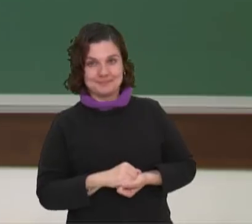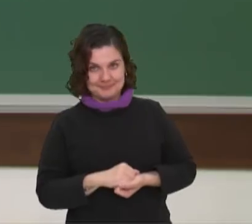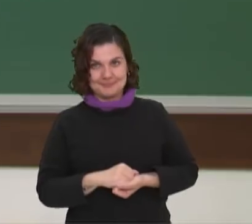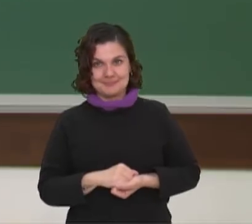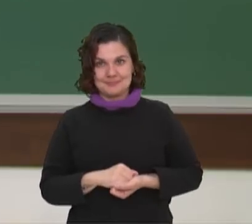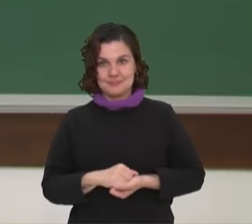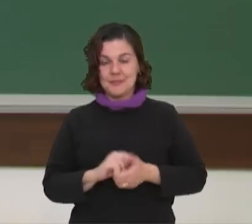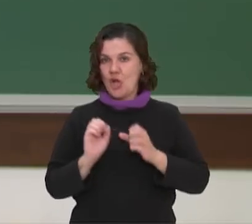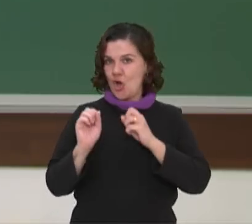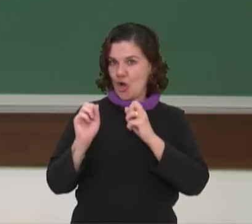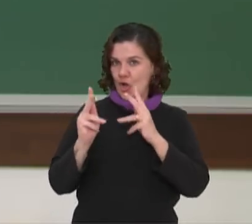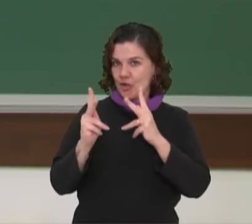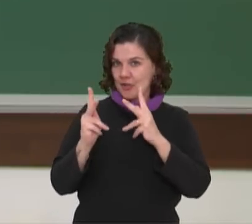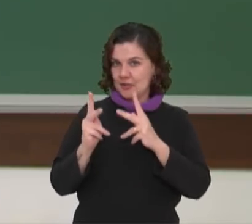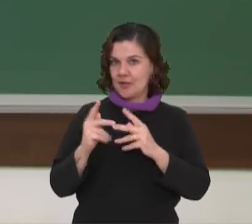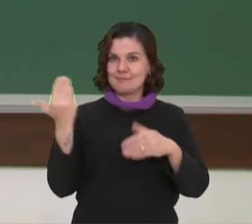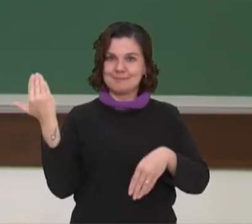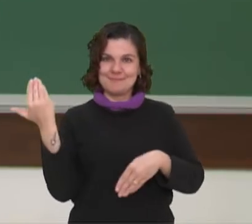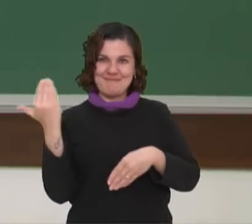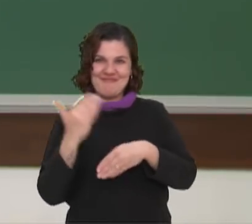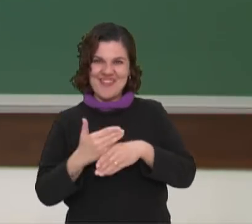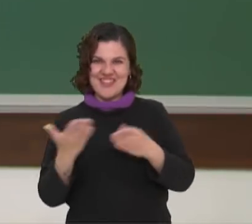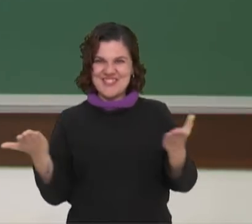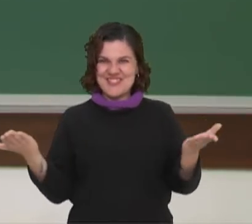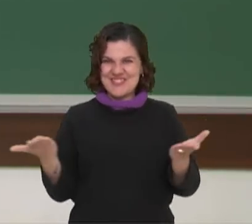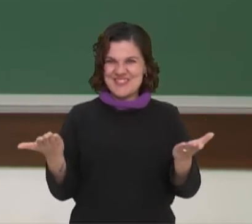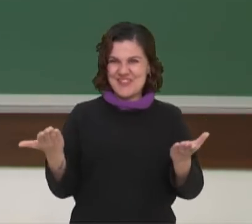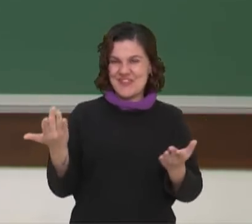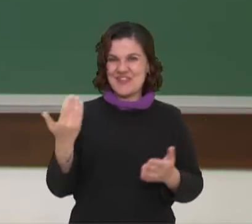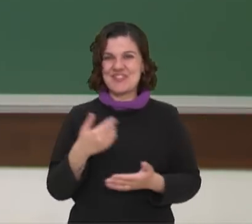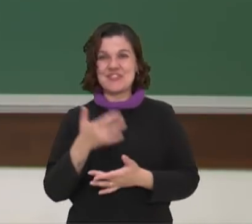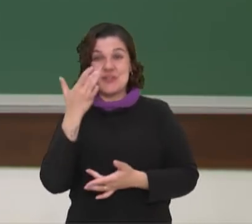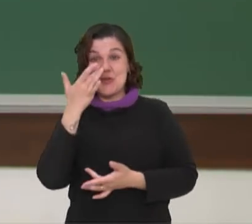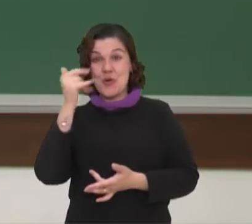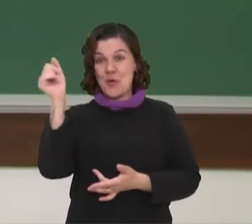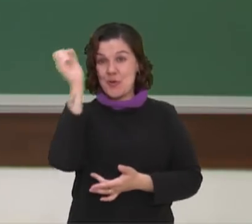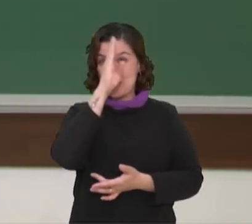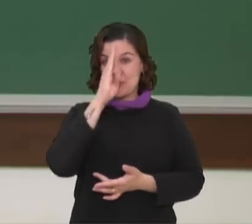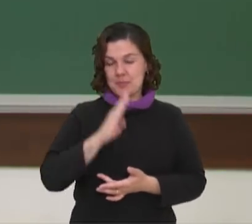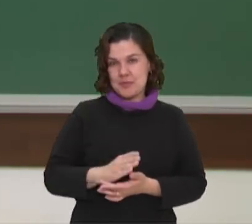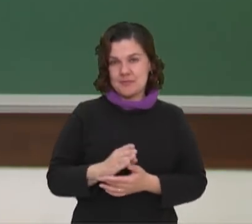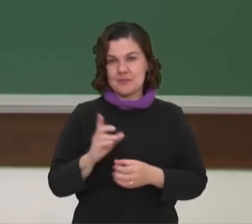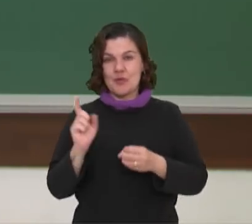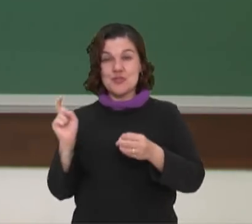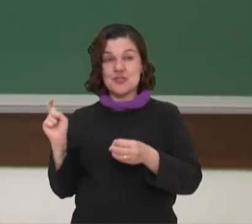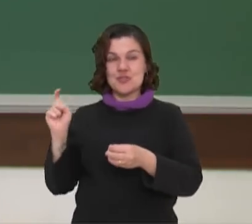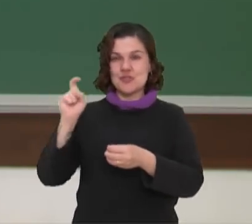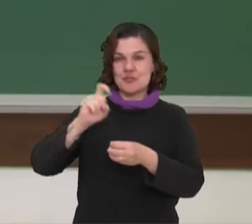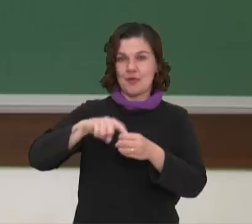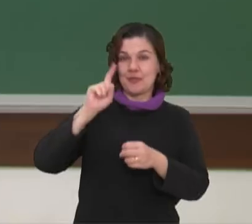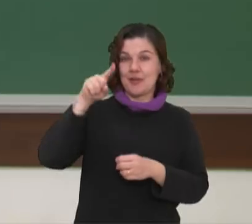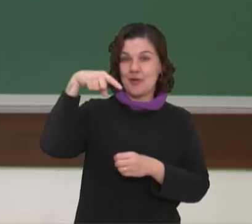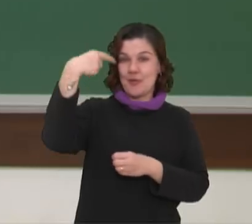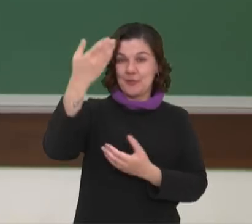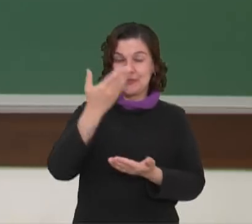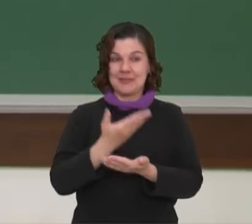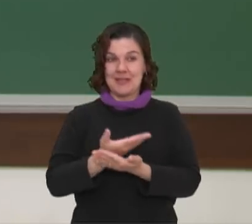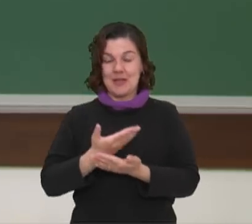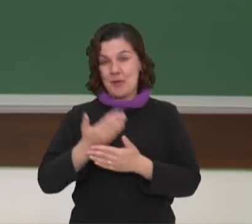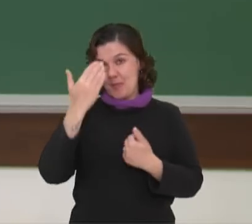religiosidade. Ok? Fechamos nossa aula sobre ouro no Brasil, então. A gente volta a se encontrar na próxima aula,